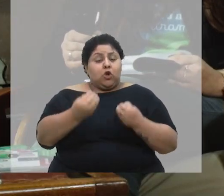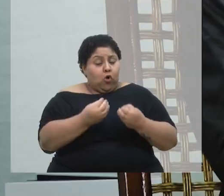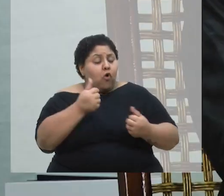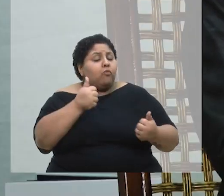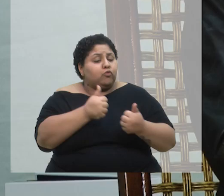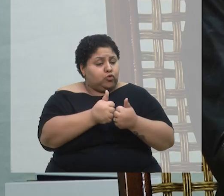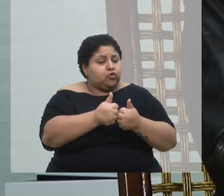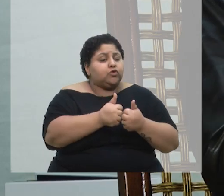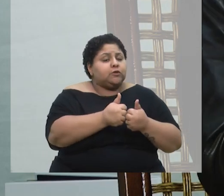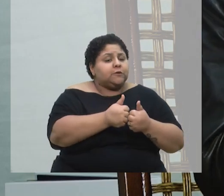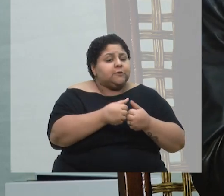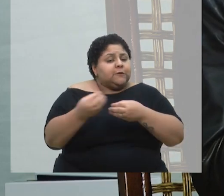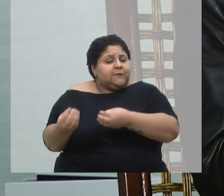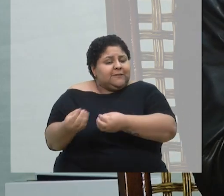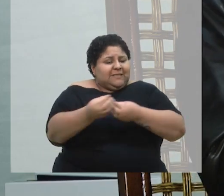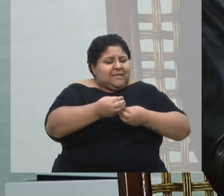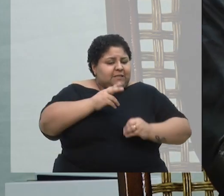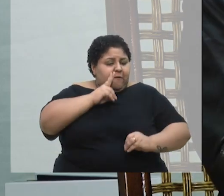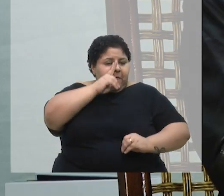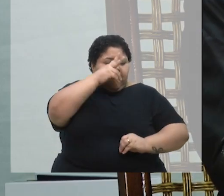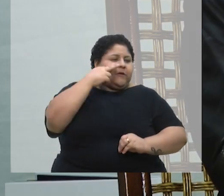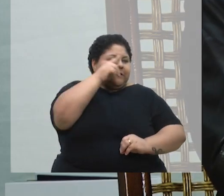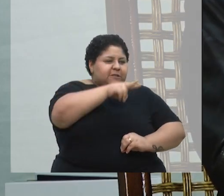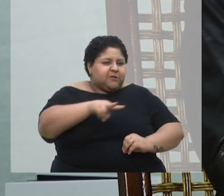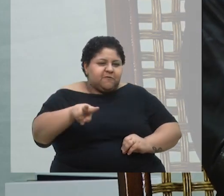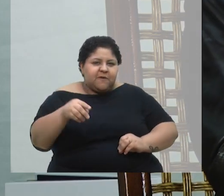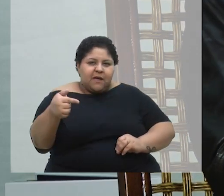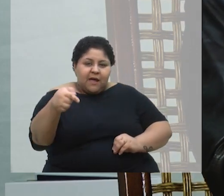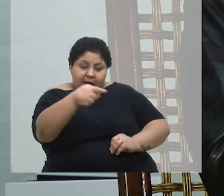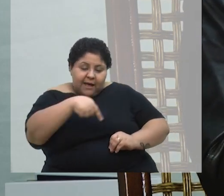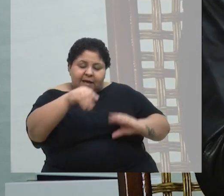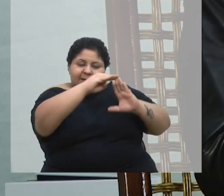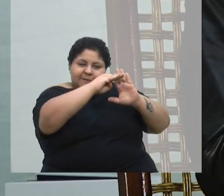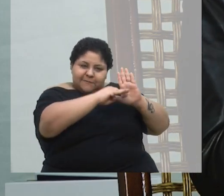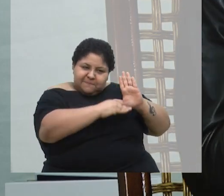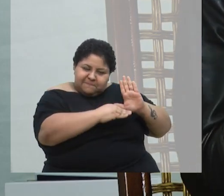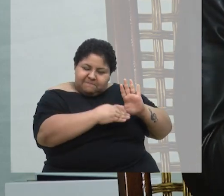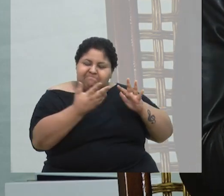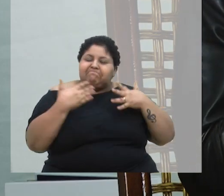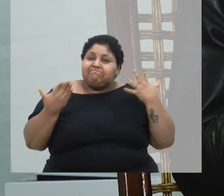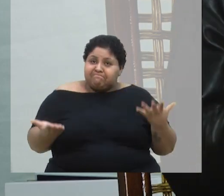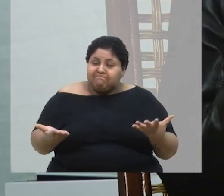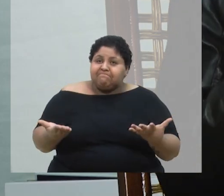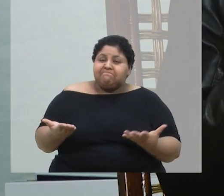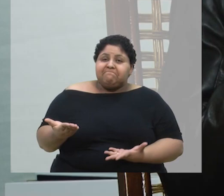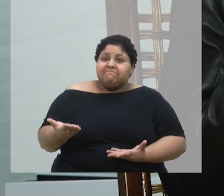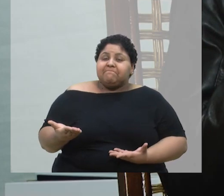com ela traz essa força que a gente vê aqui na programação.